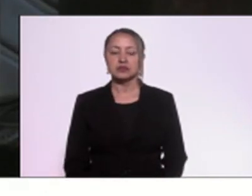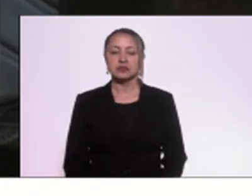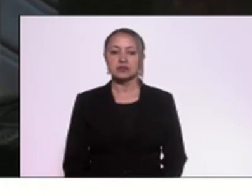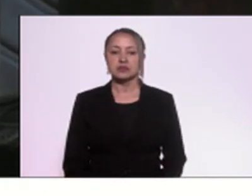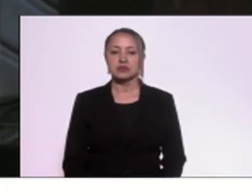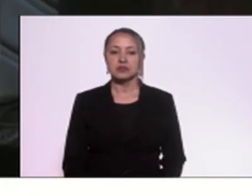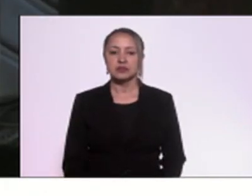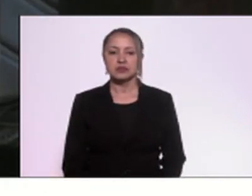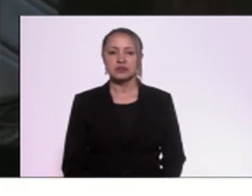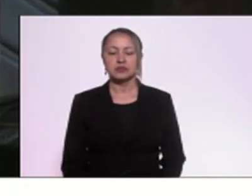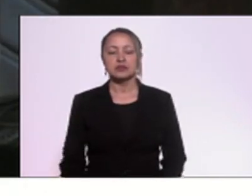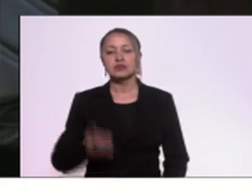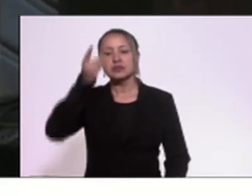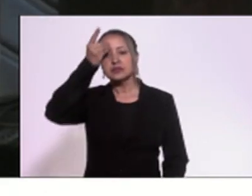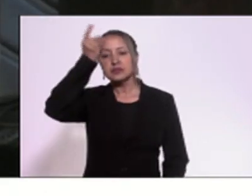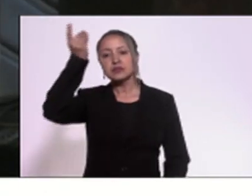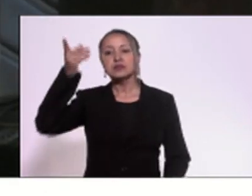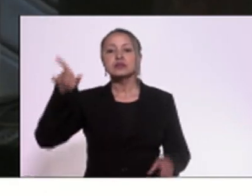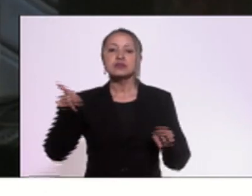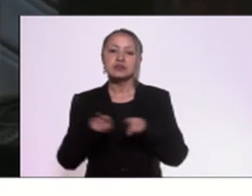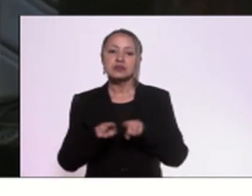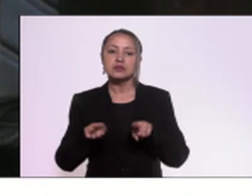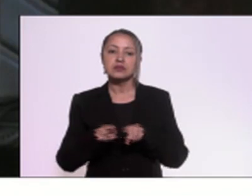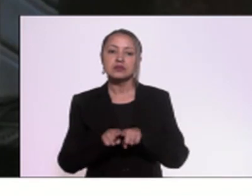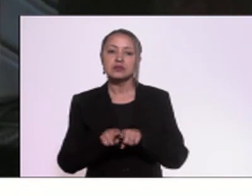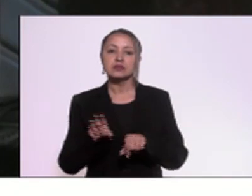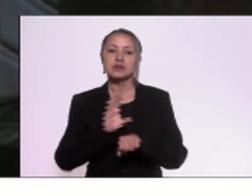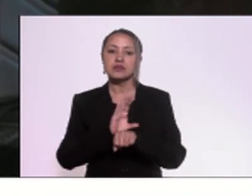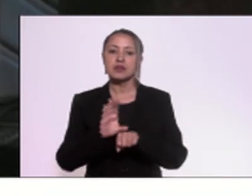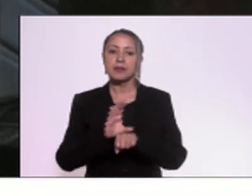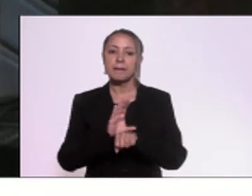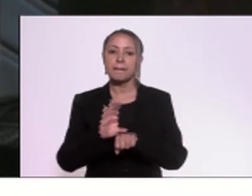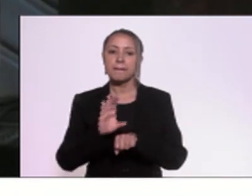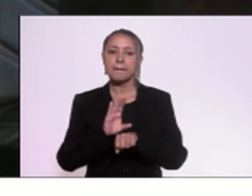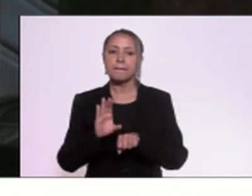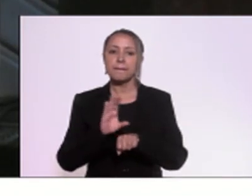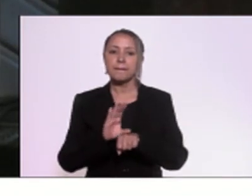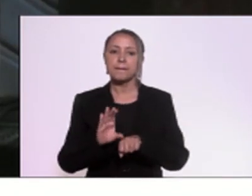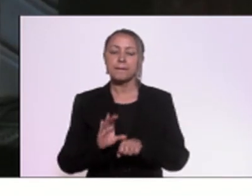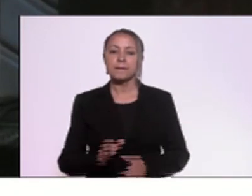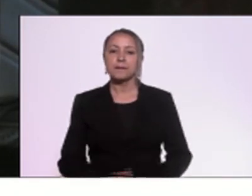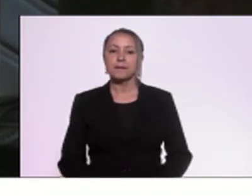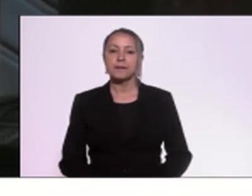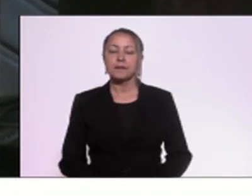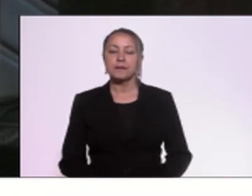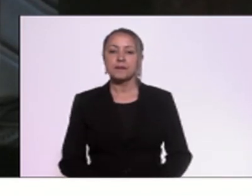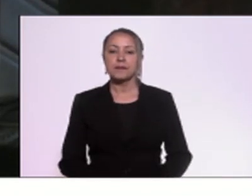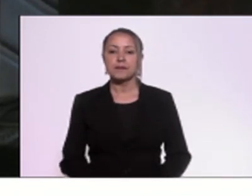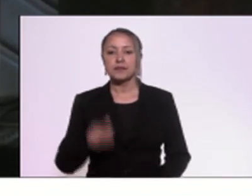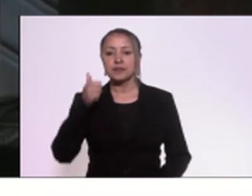menos falou sobre isso. E aí eu queria trazer uma frase para a reflexão